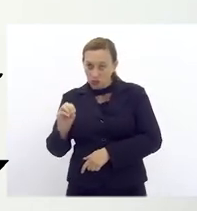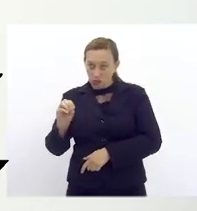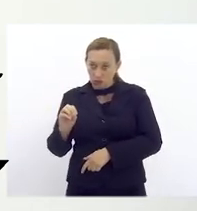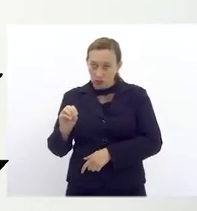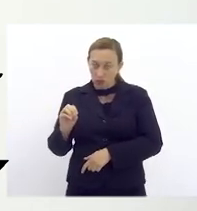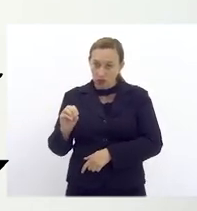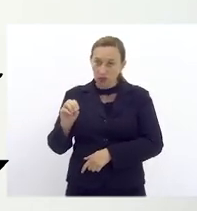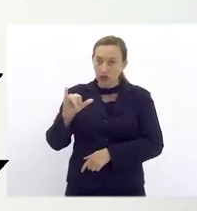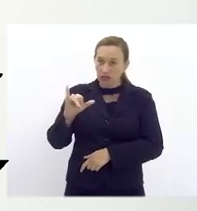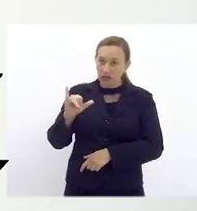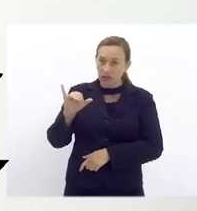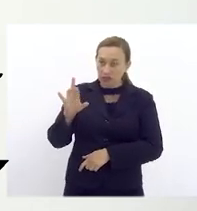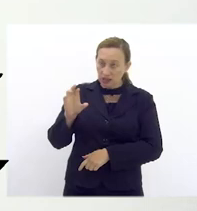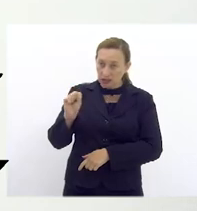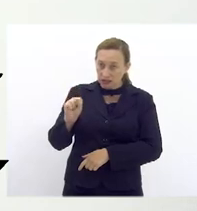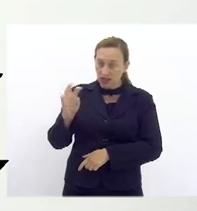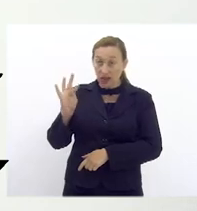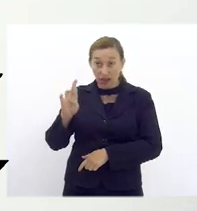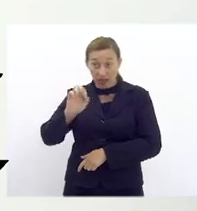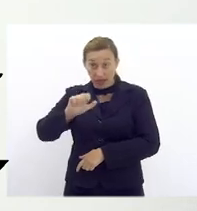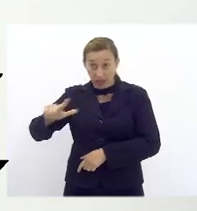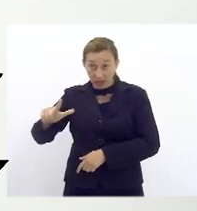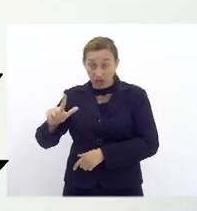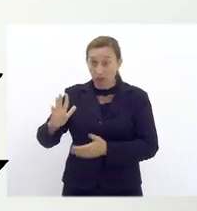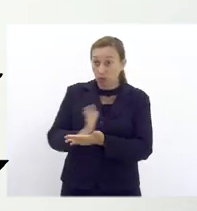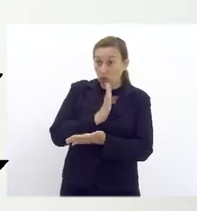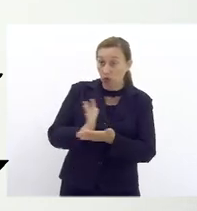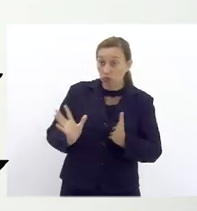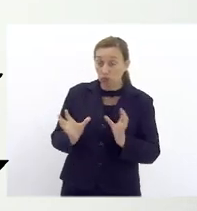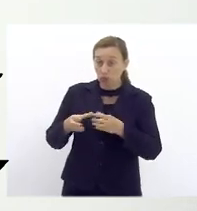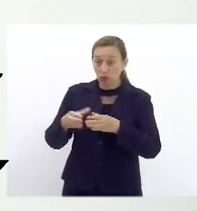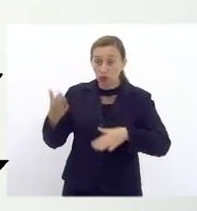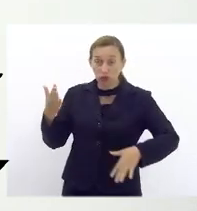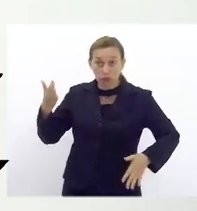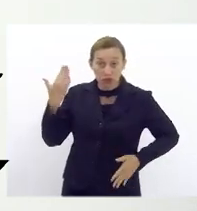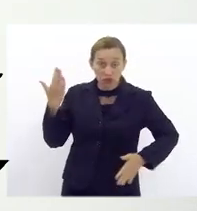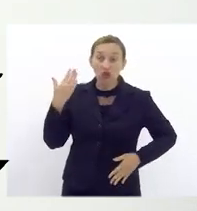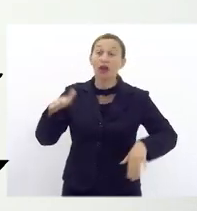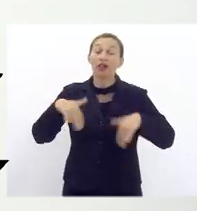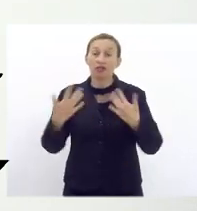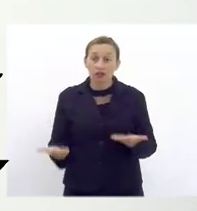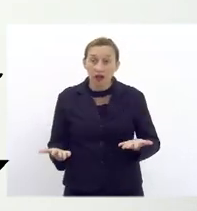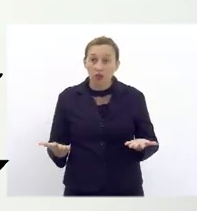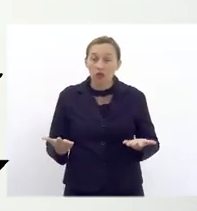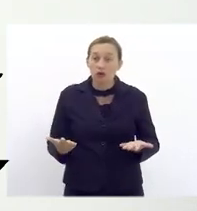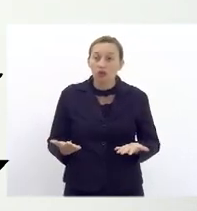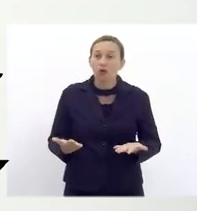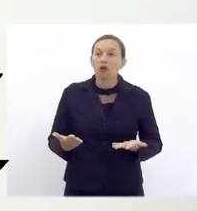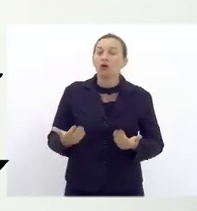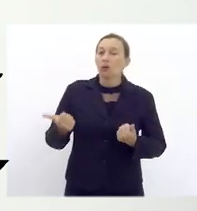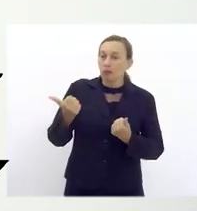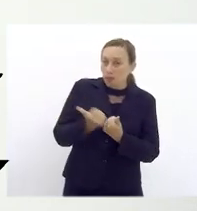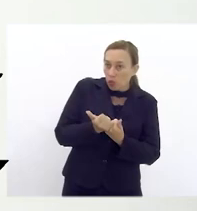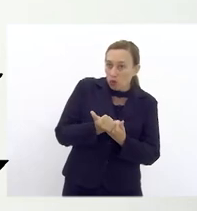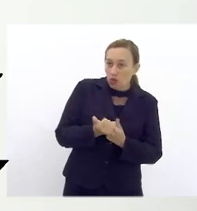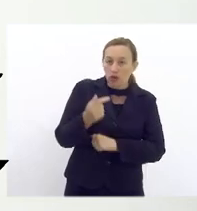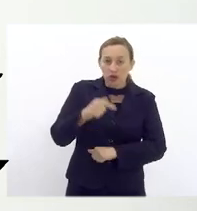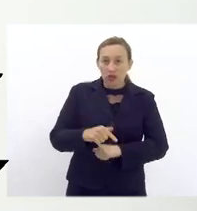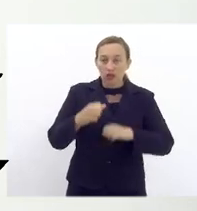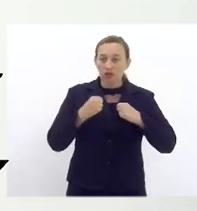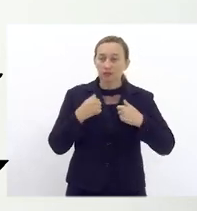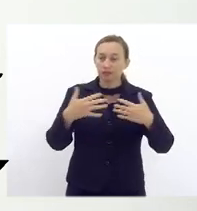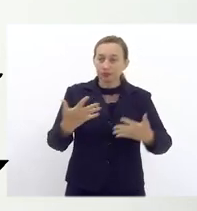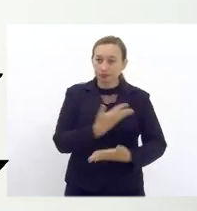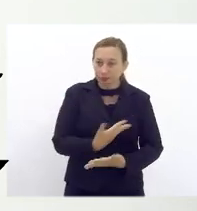Israel por alguns grupos criminosos então nós eu estou aqui em apoio a audiência